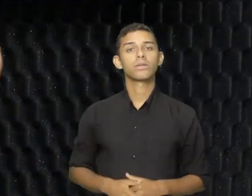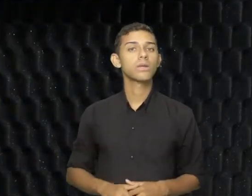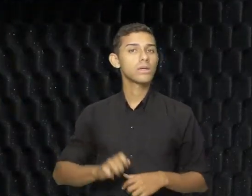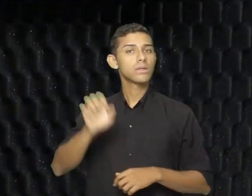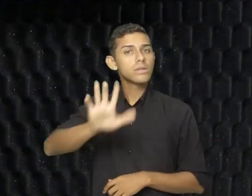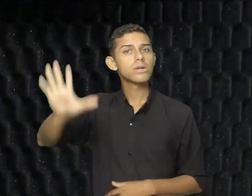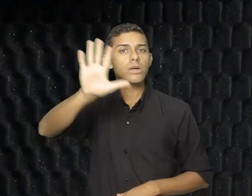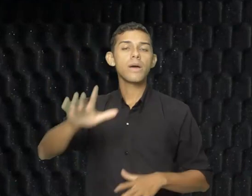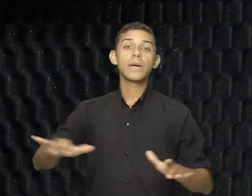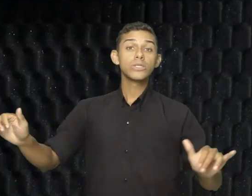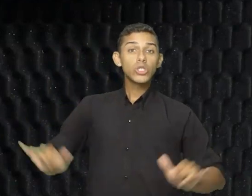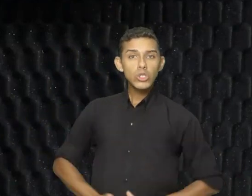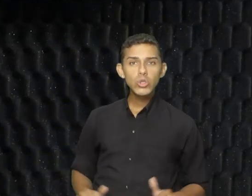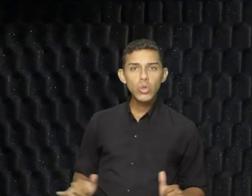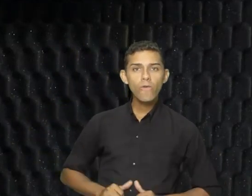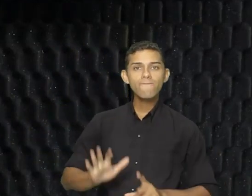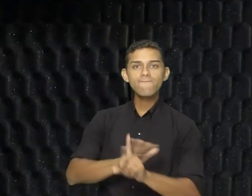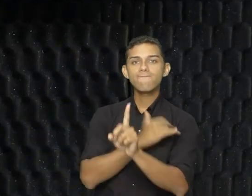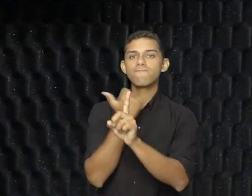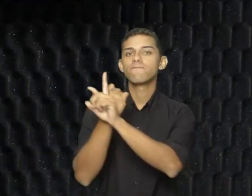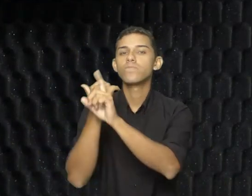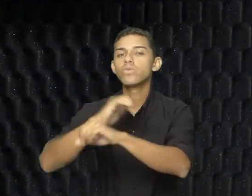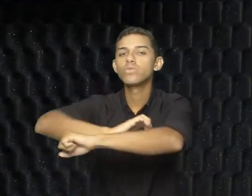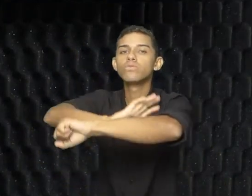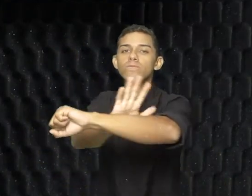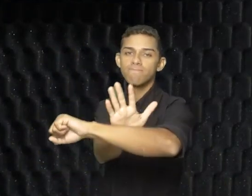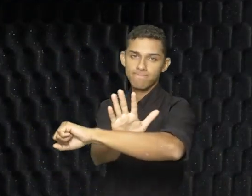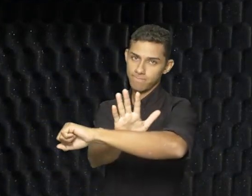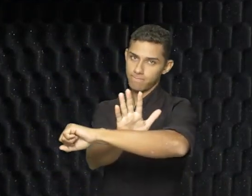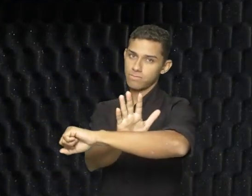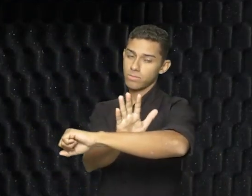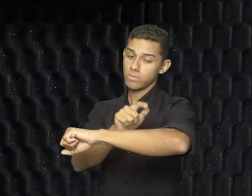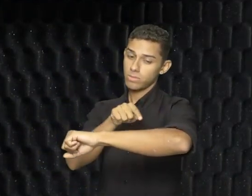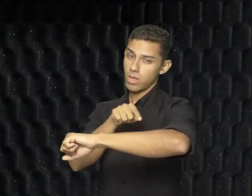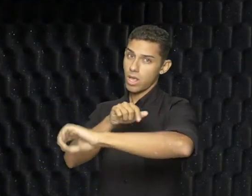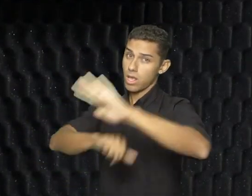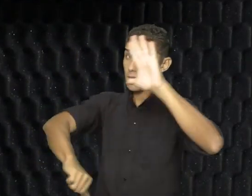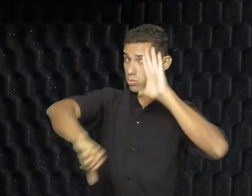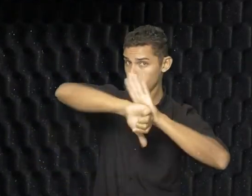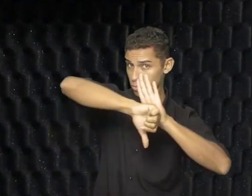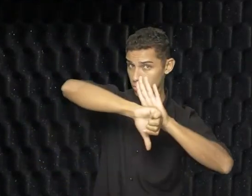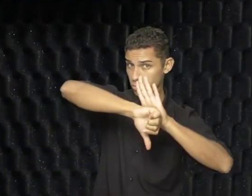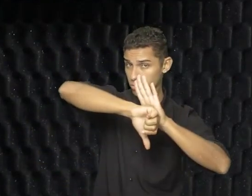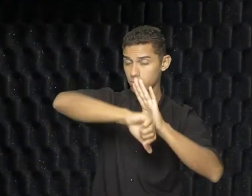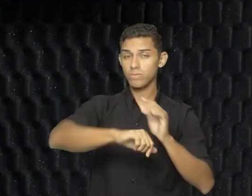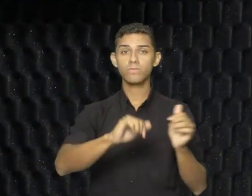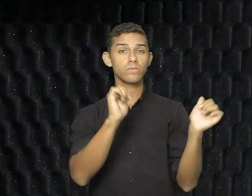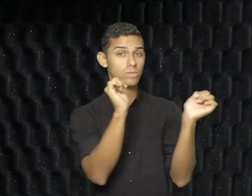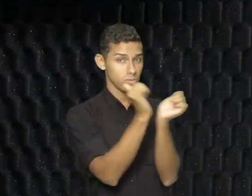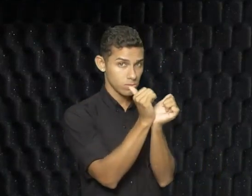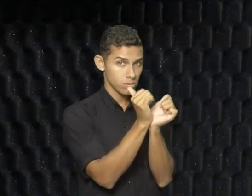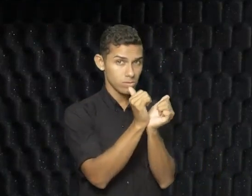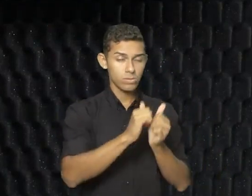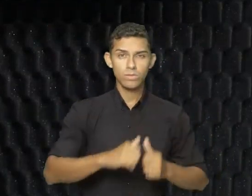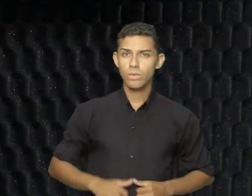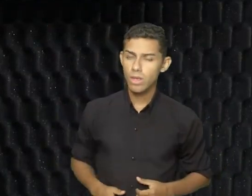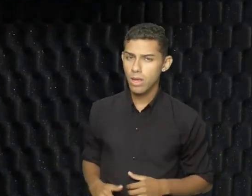Só que ele sofreu o quê? Racismo. Vale lembrar que racismo é crime, viu? Mas nos estádios